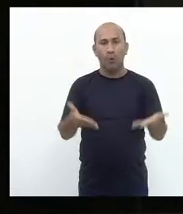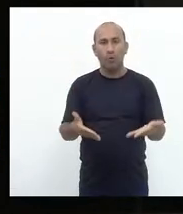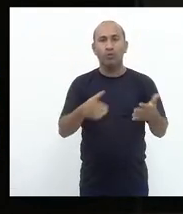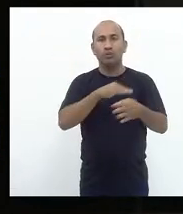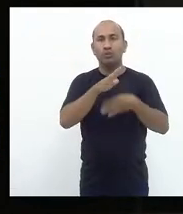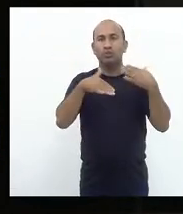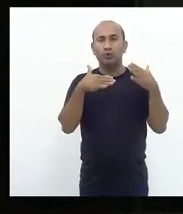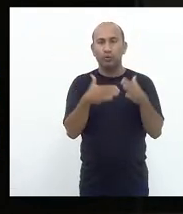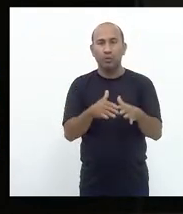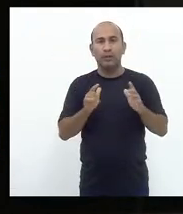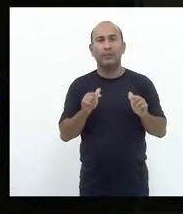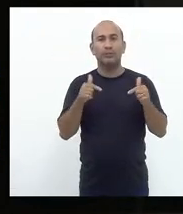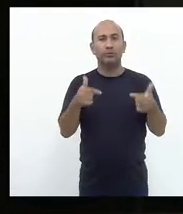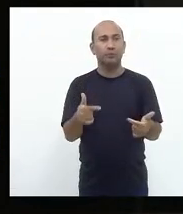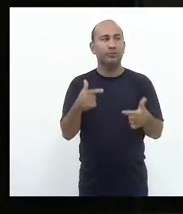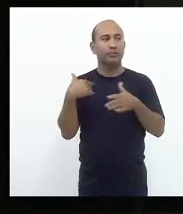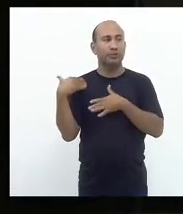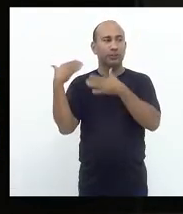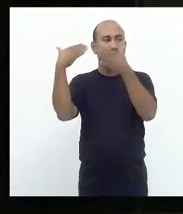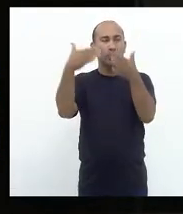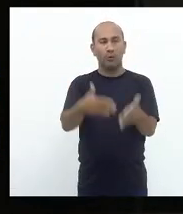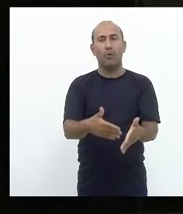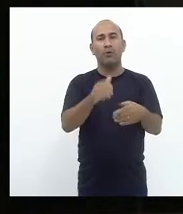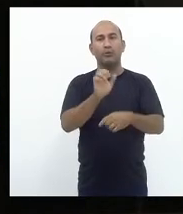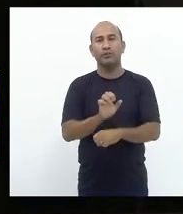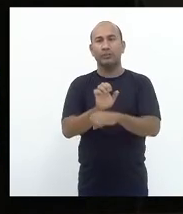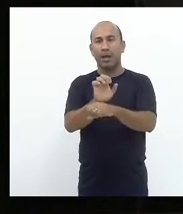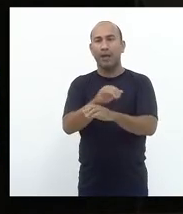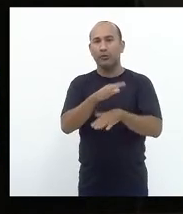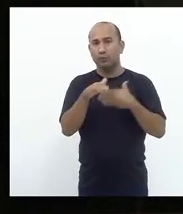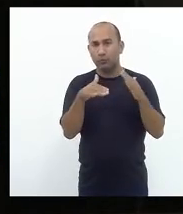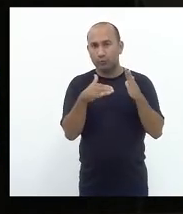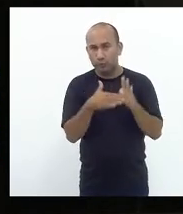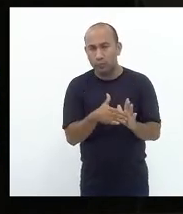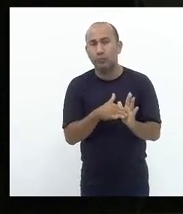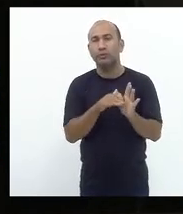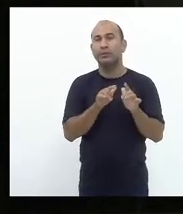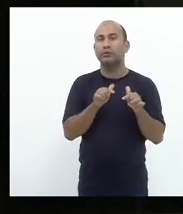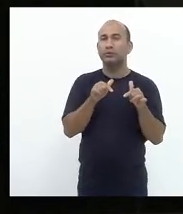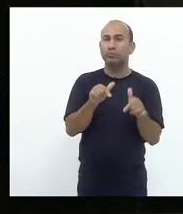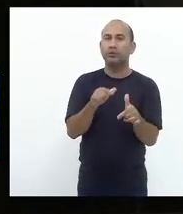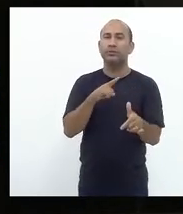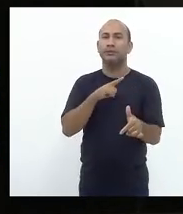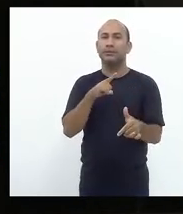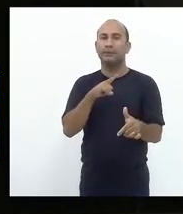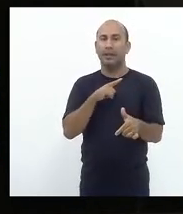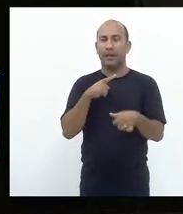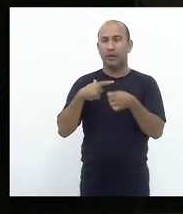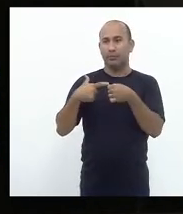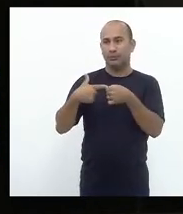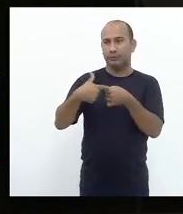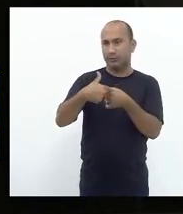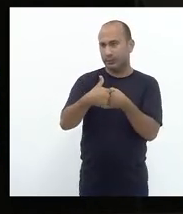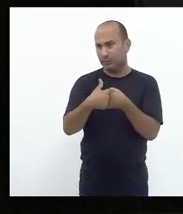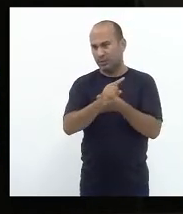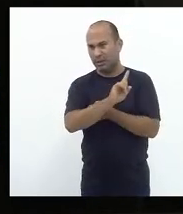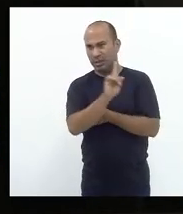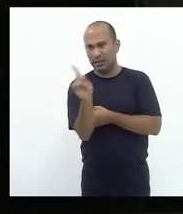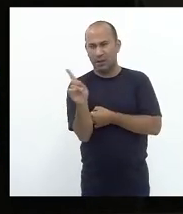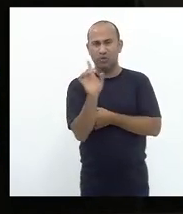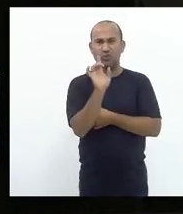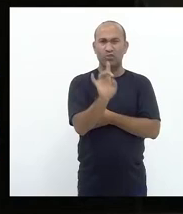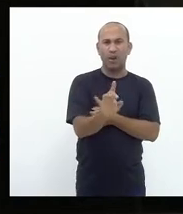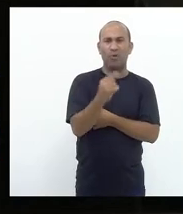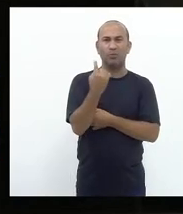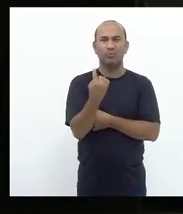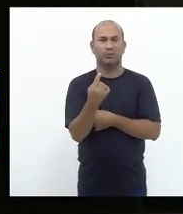esse recurso que chegou no Estado e todo o recurso que será destinado aos municípios, não foi somente um